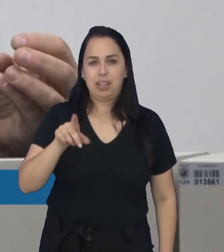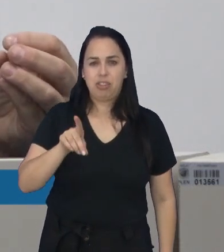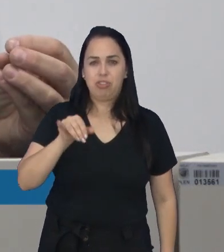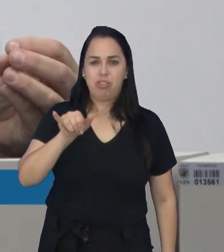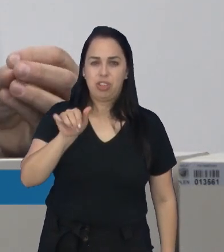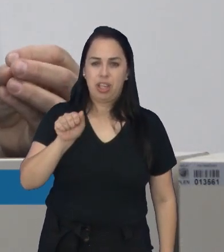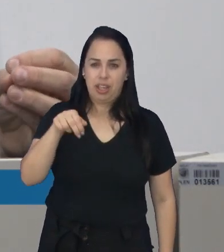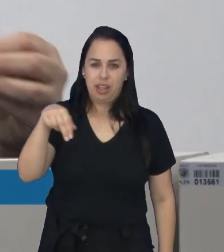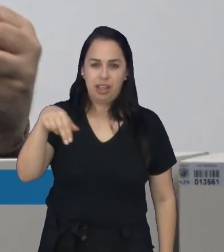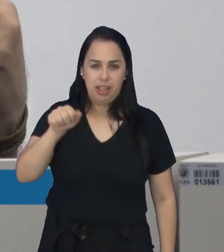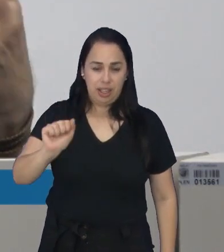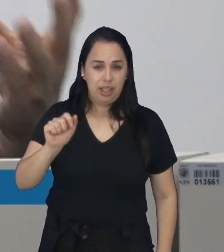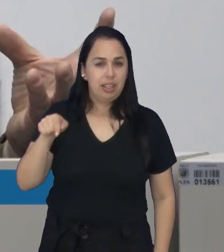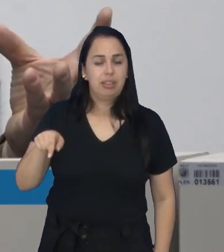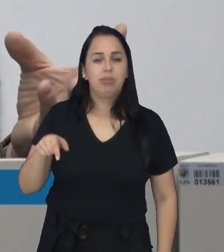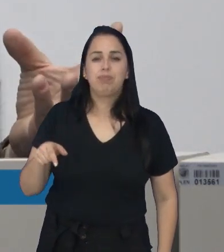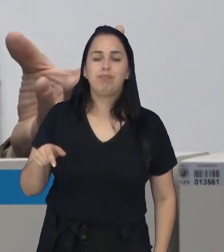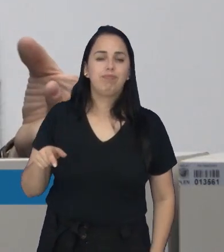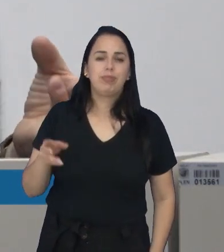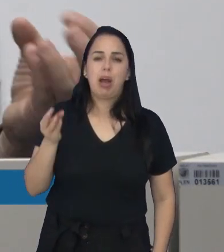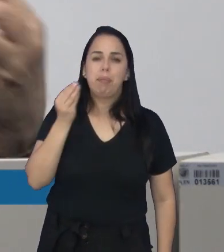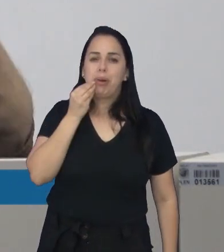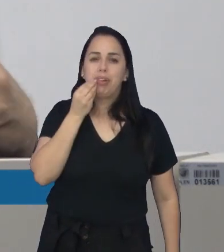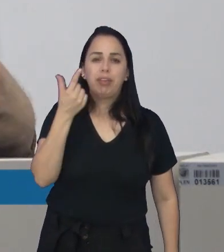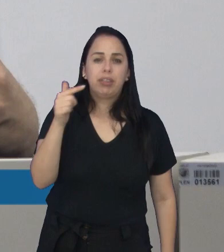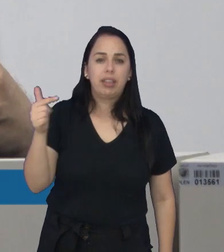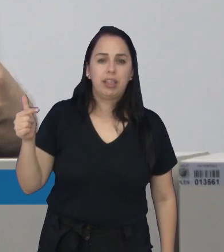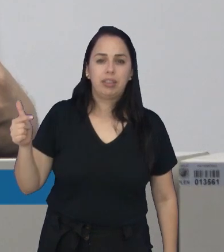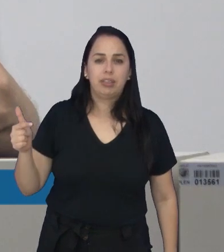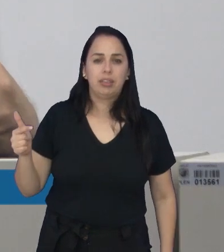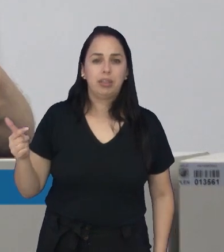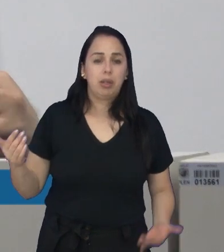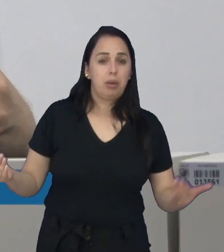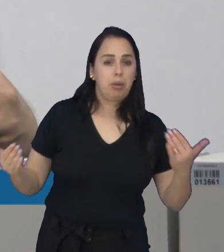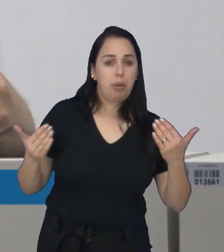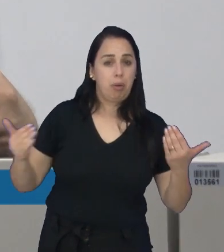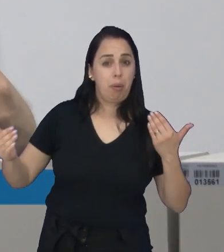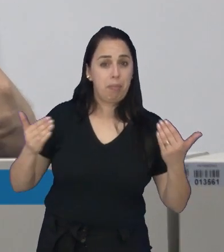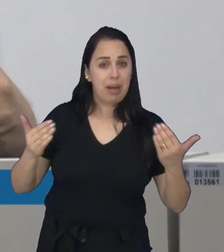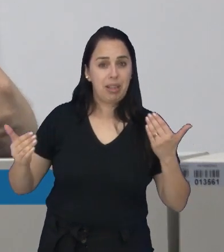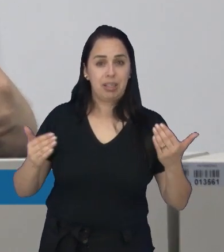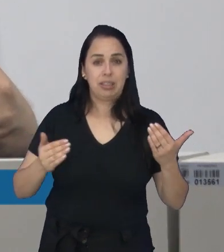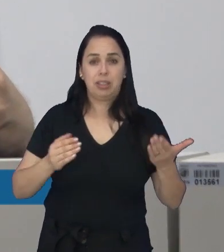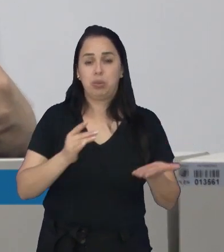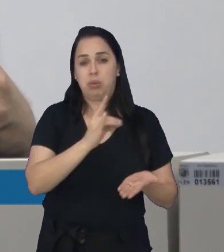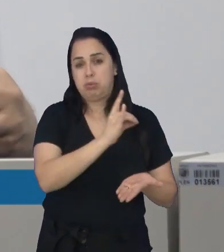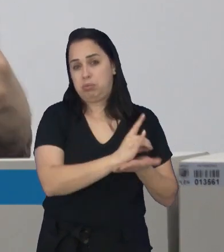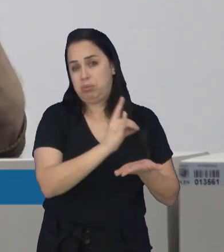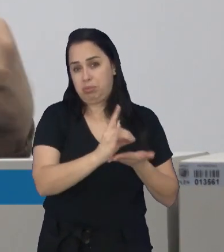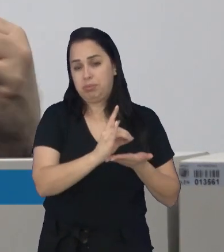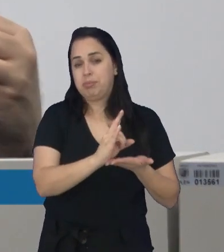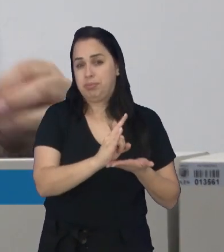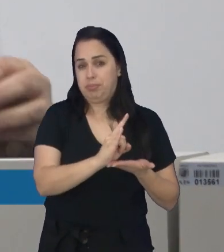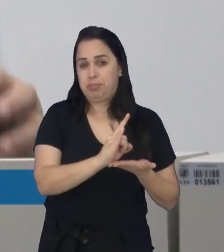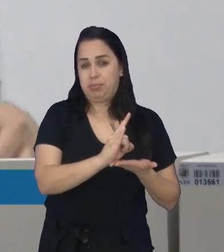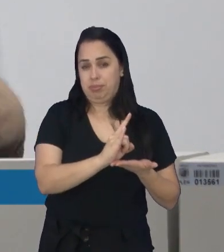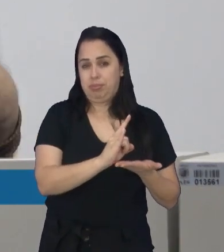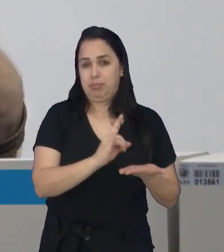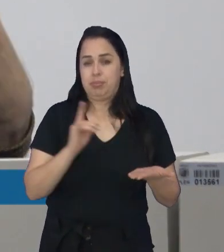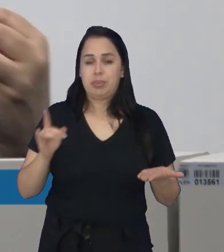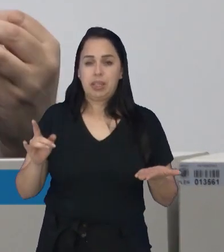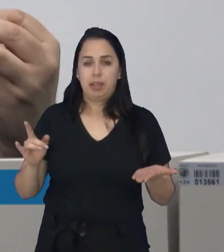é desvantajosa em relação ao Aquarius então É nesse sentido